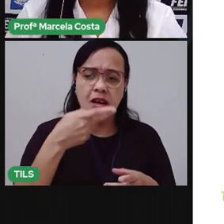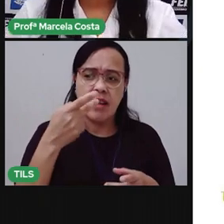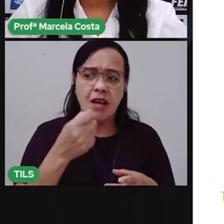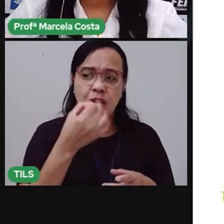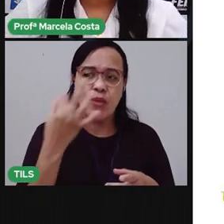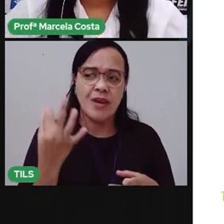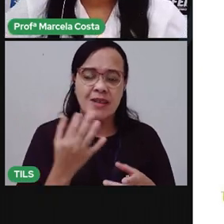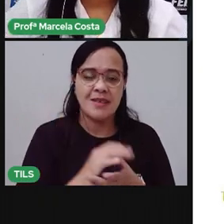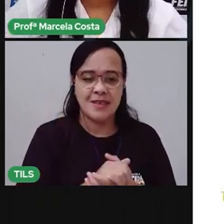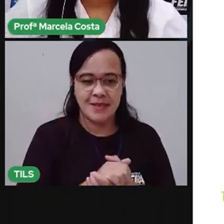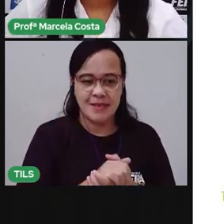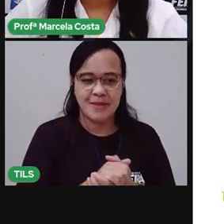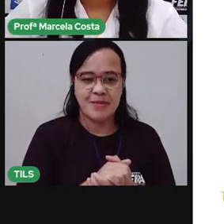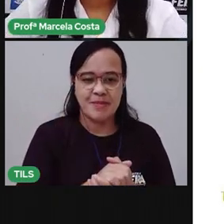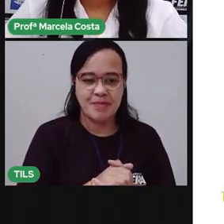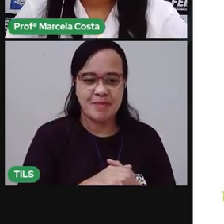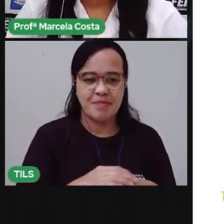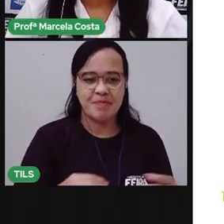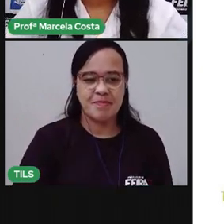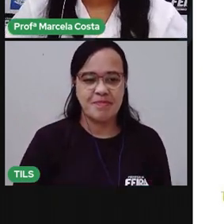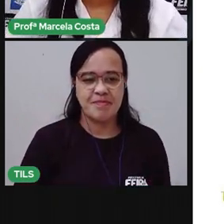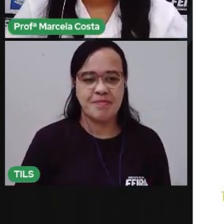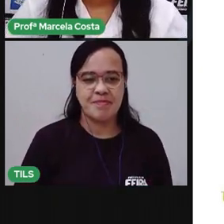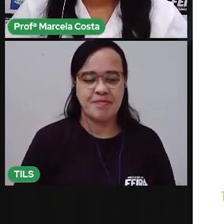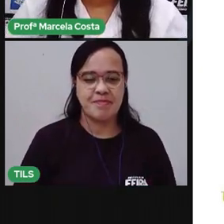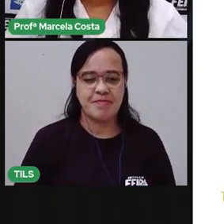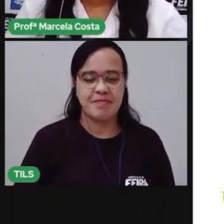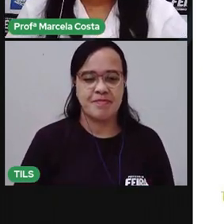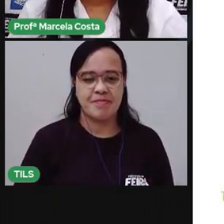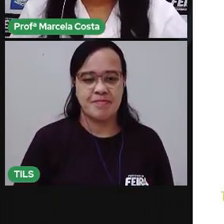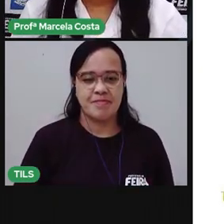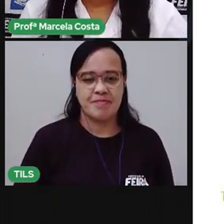falar essa palavra há